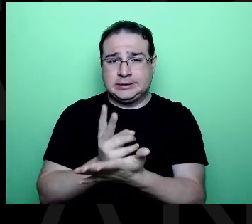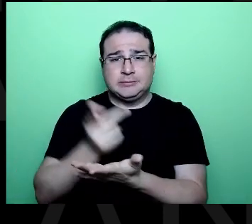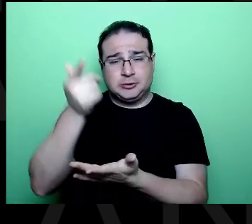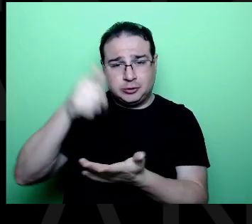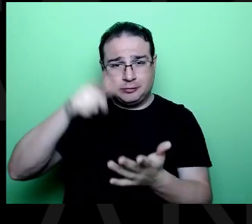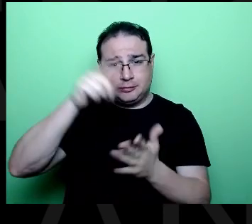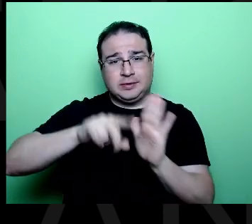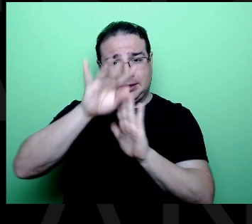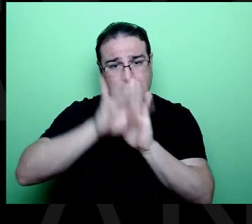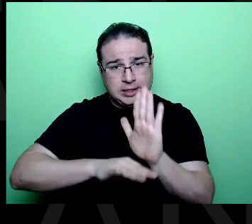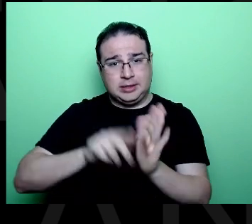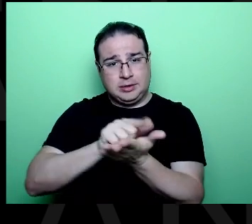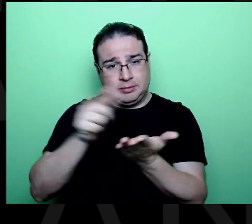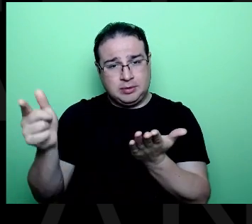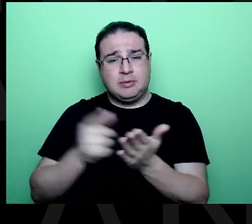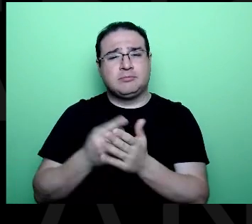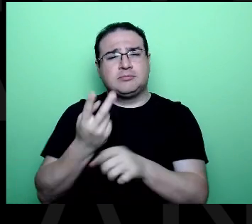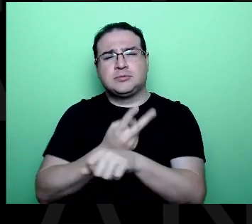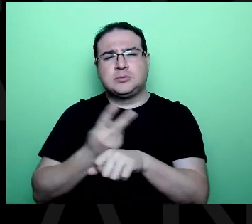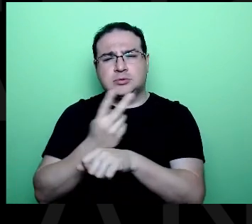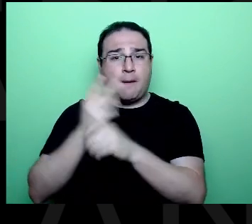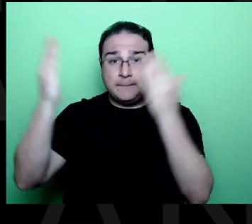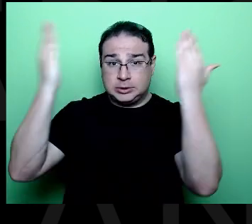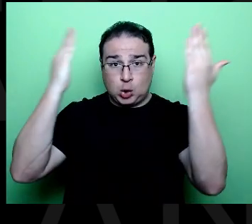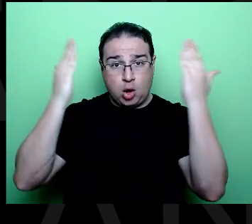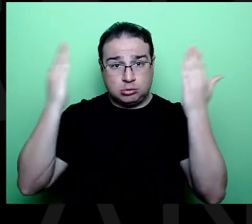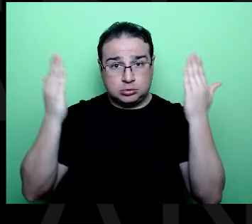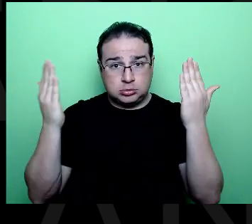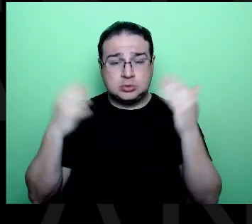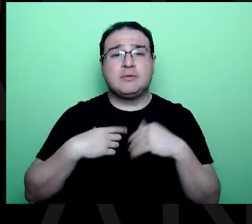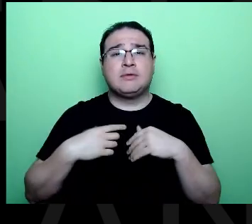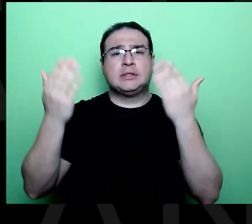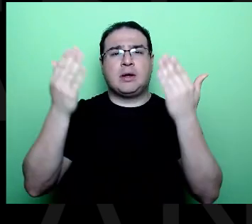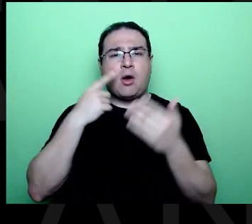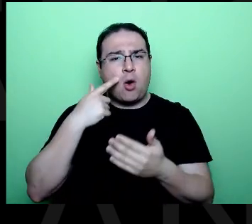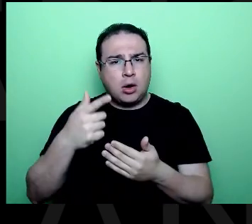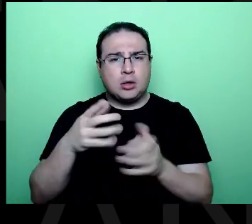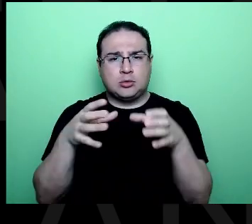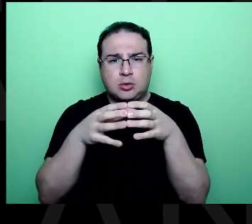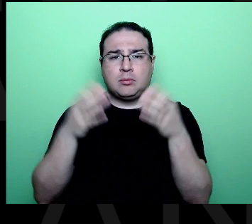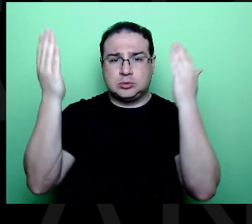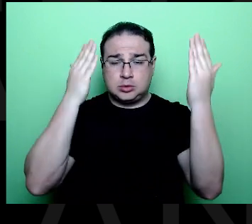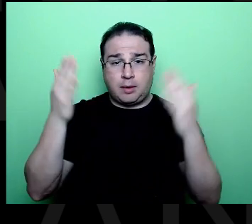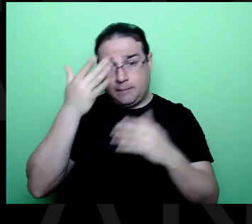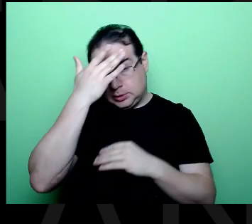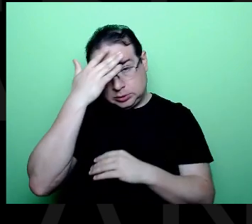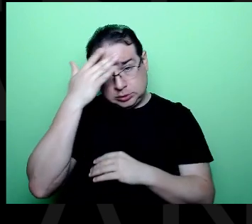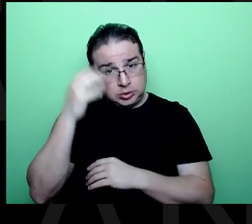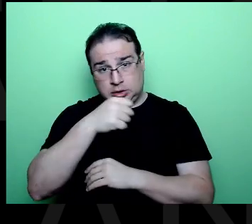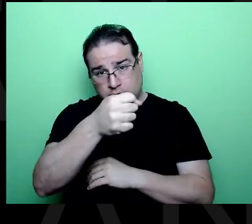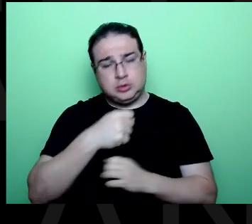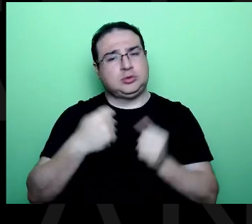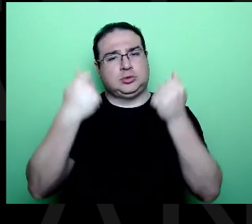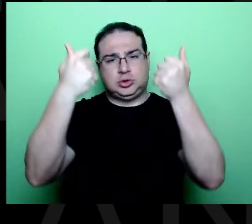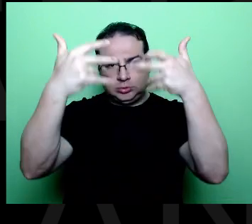eu repeti uma ação que eu repito muito para textos de reportagem, procuro psicólogos e faço a análise, olha,